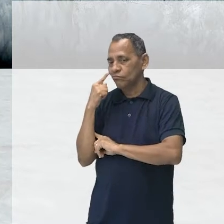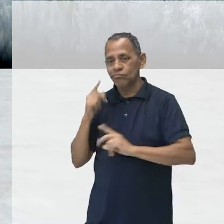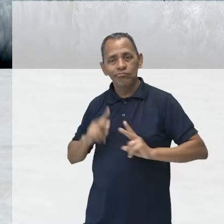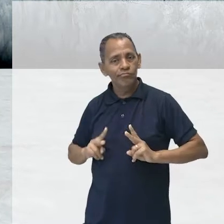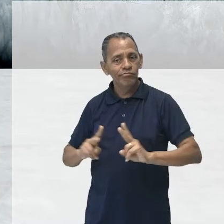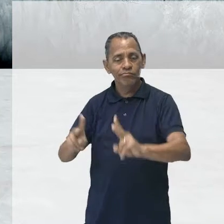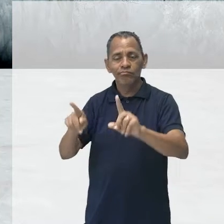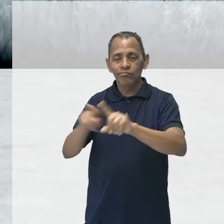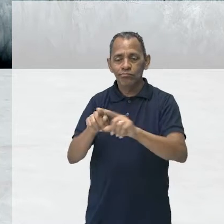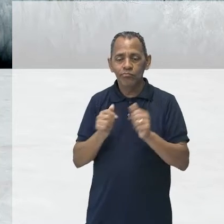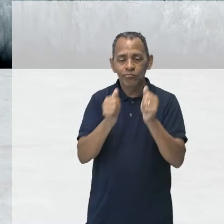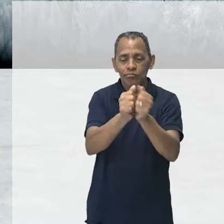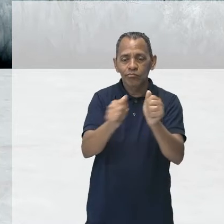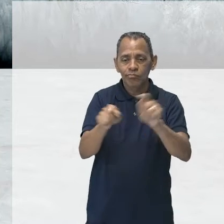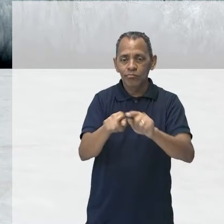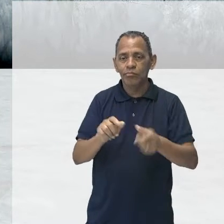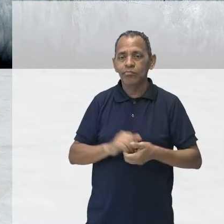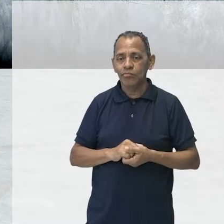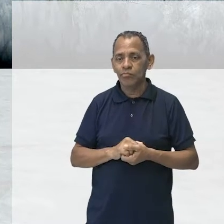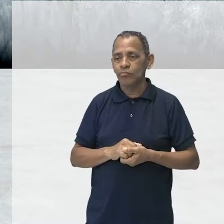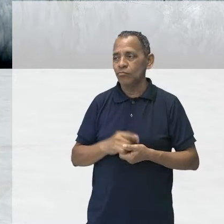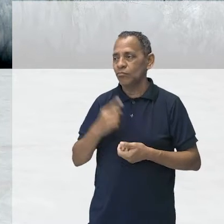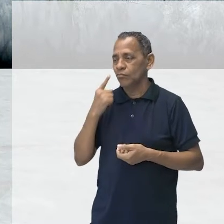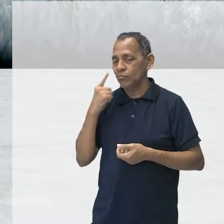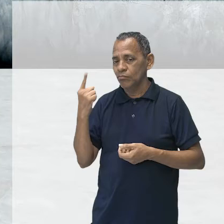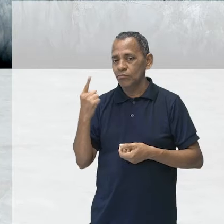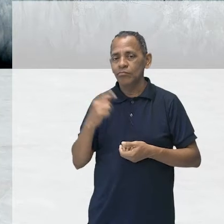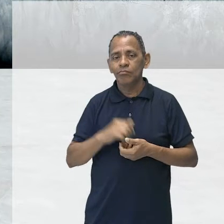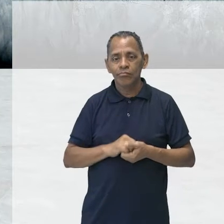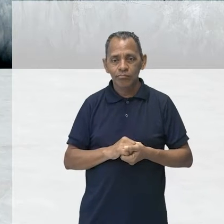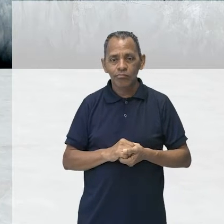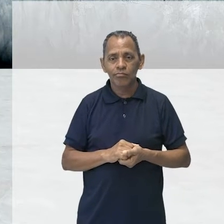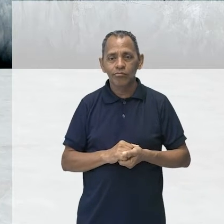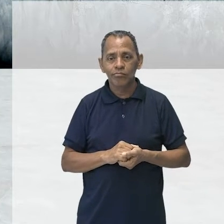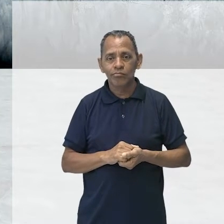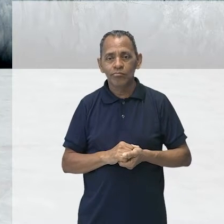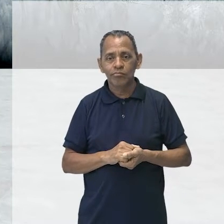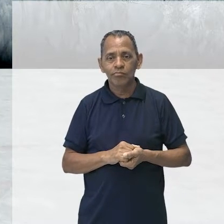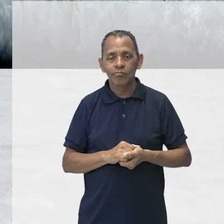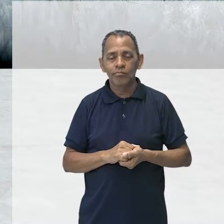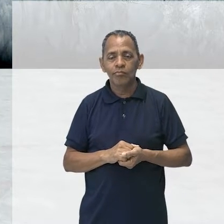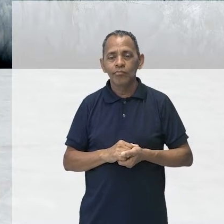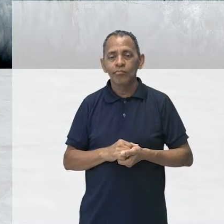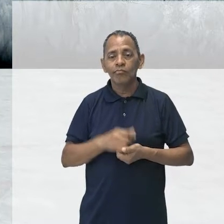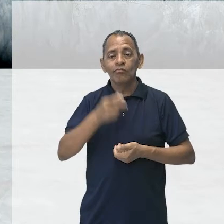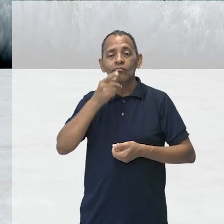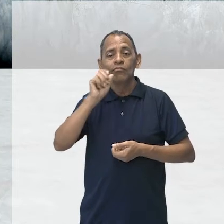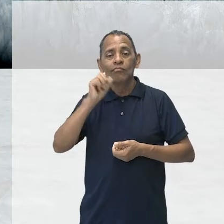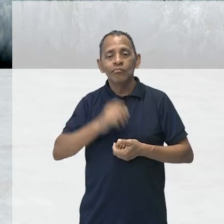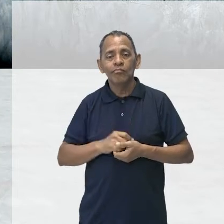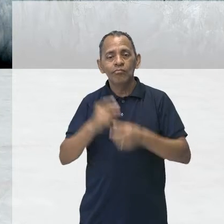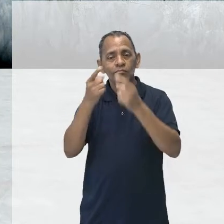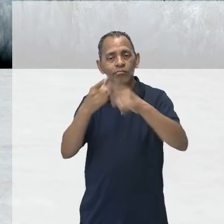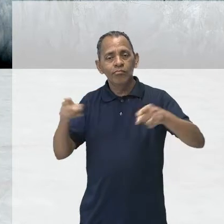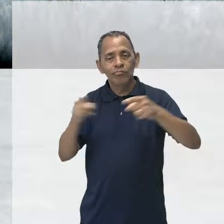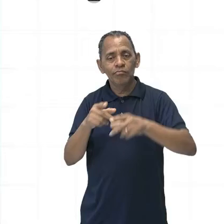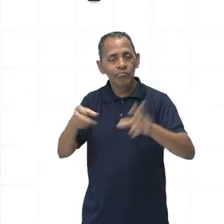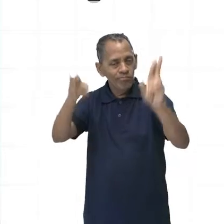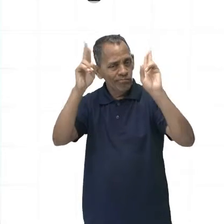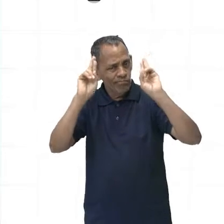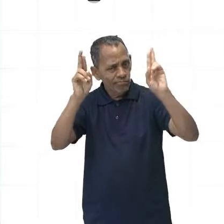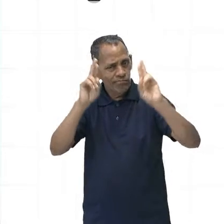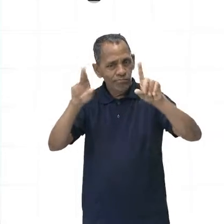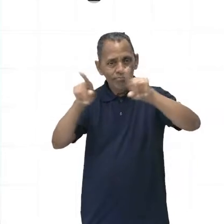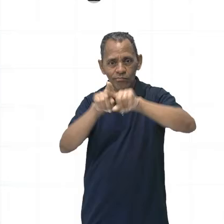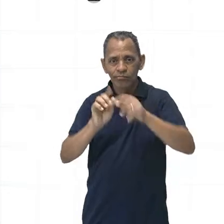paralelamente à Tropicália, que aqui nós estamos vendo, vocês já estão vendo mais ou menos, então nós vamos falar sobre a música de protesto.